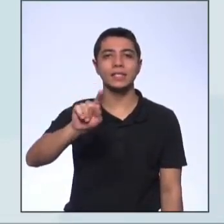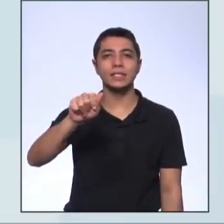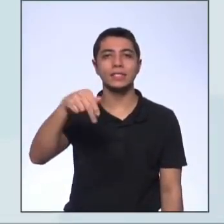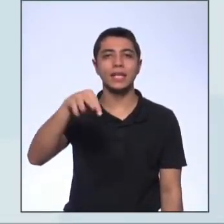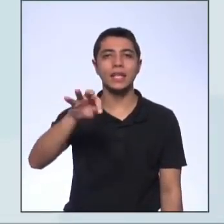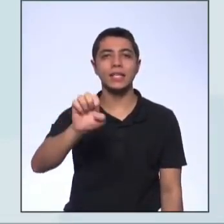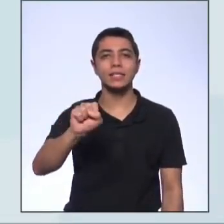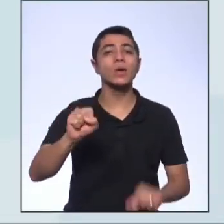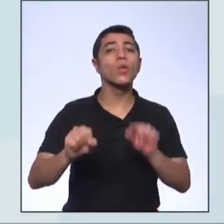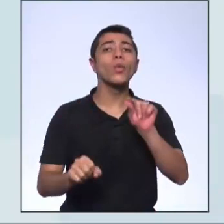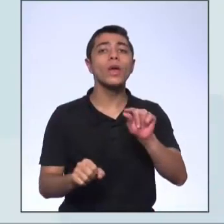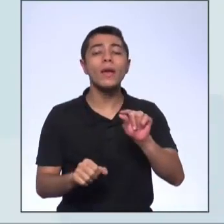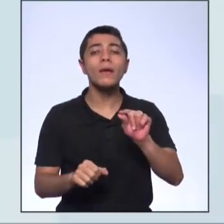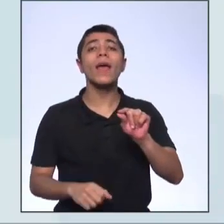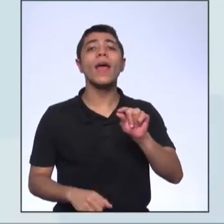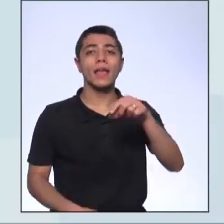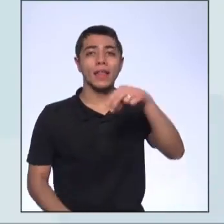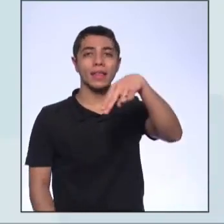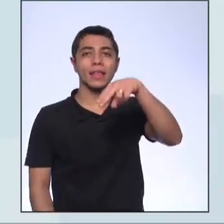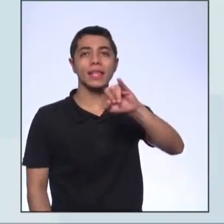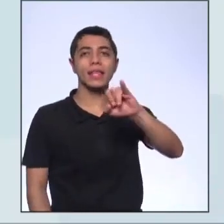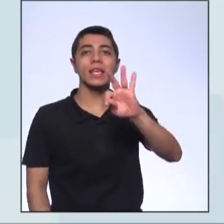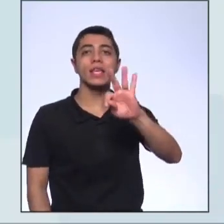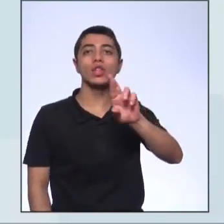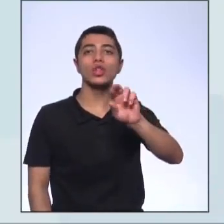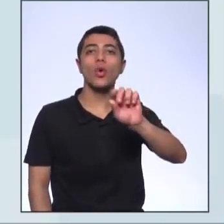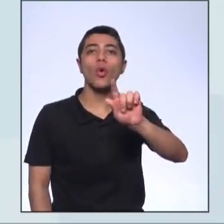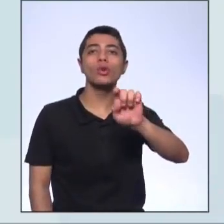de nitrogênio. Bactérias